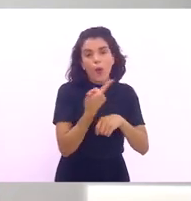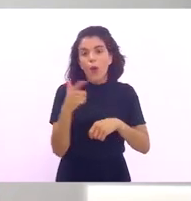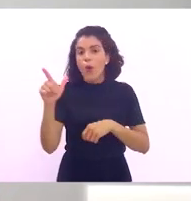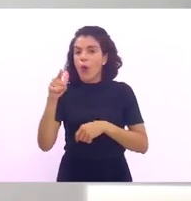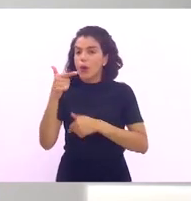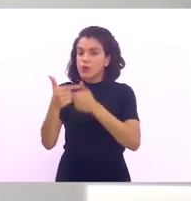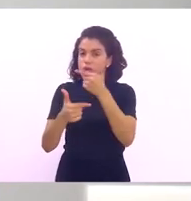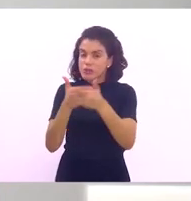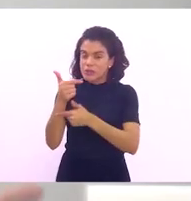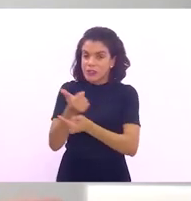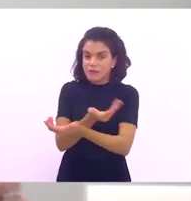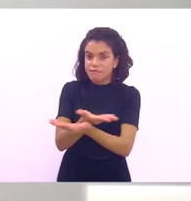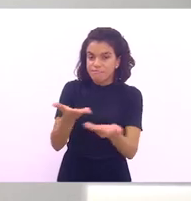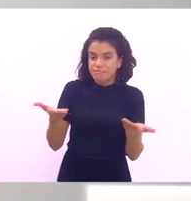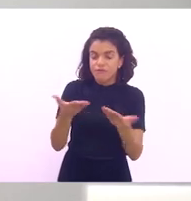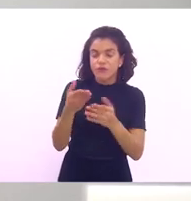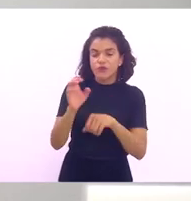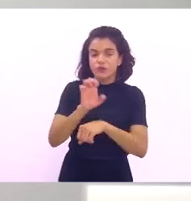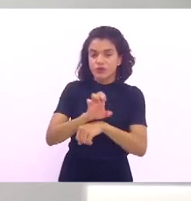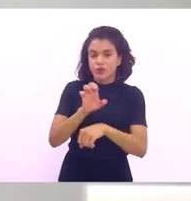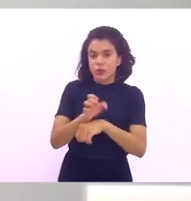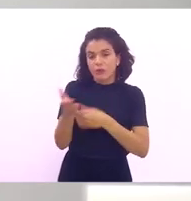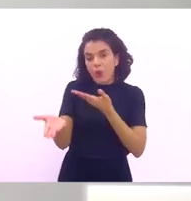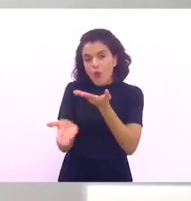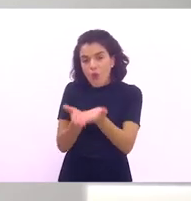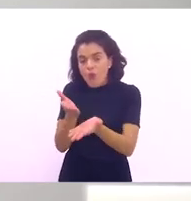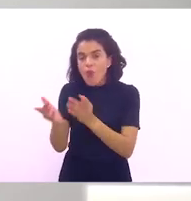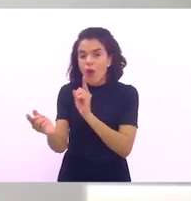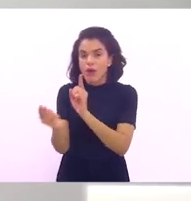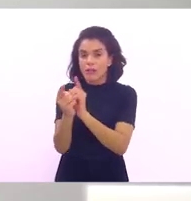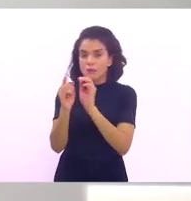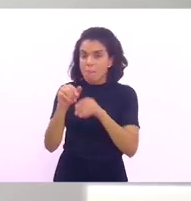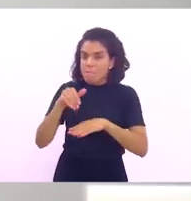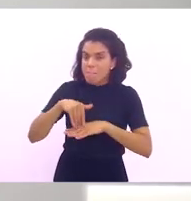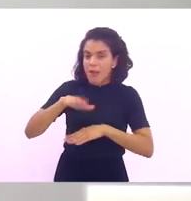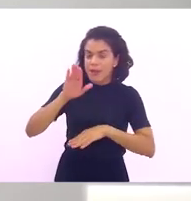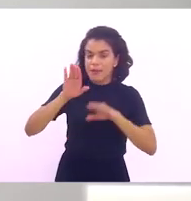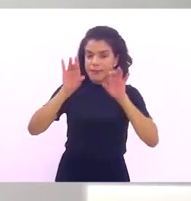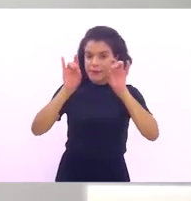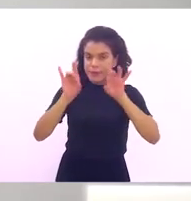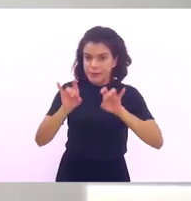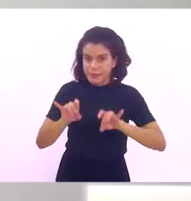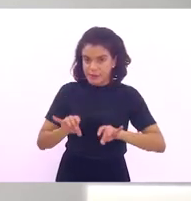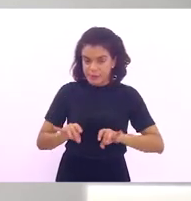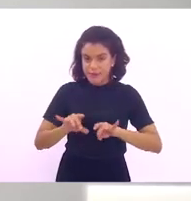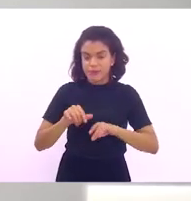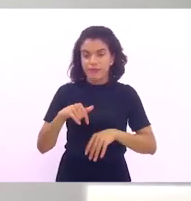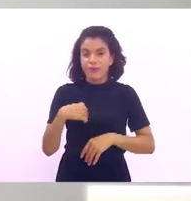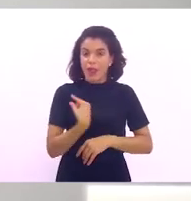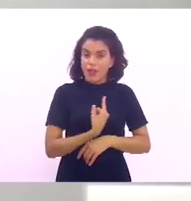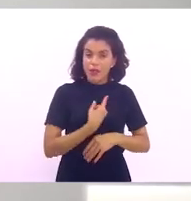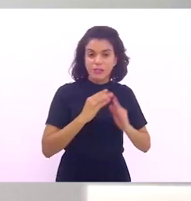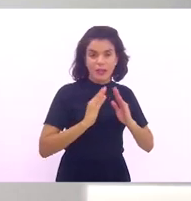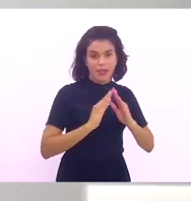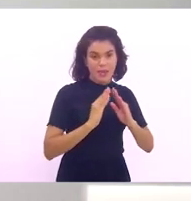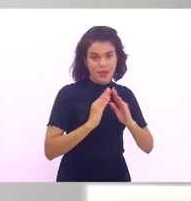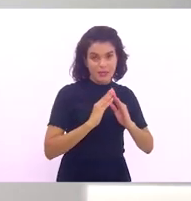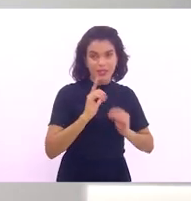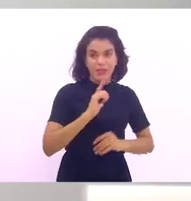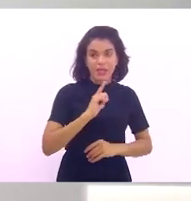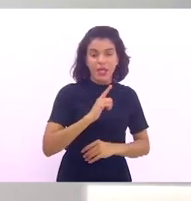que possam promover um atendimento mais especializado a nossa casa ela se encontra